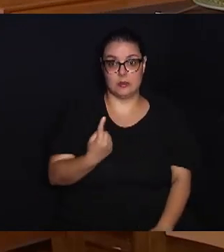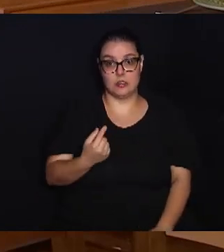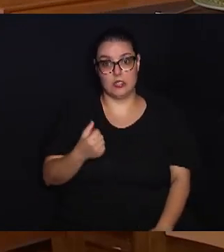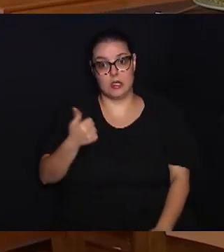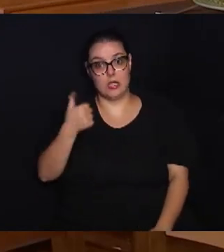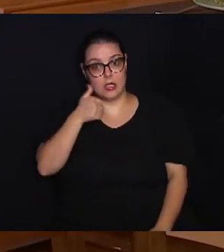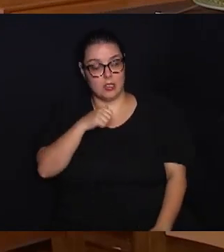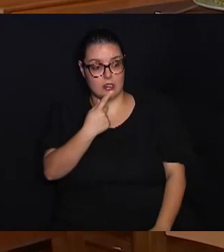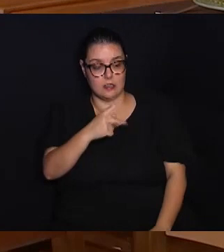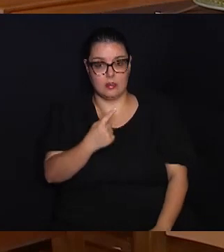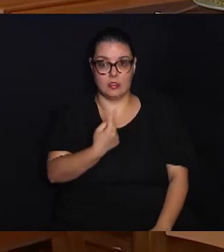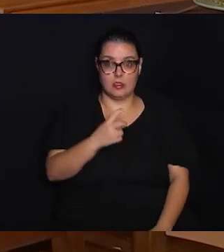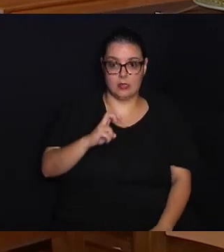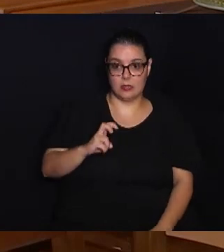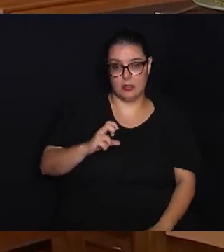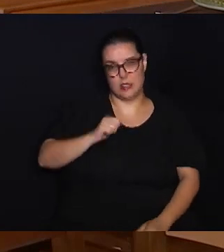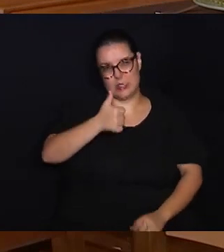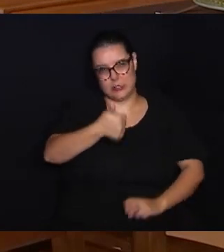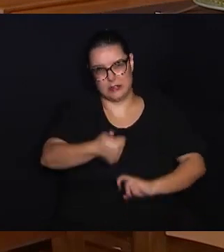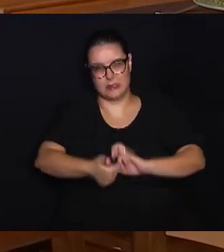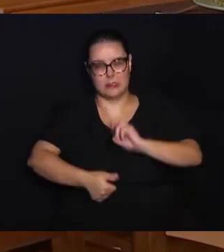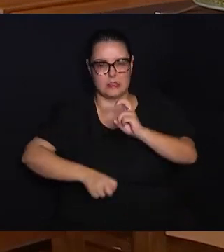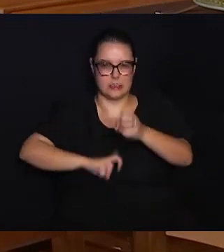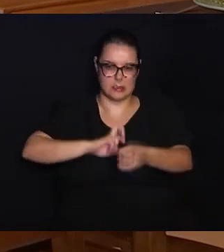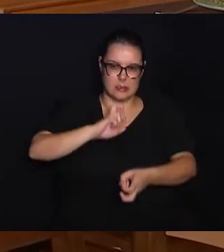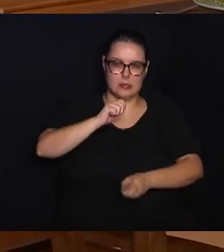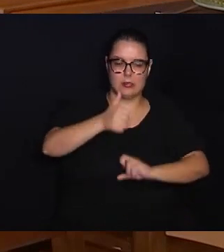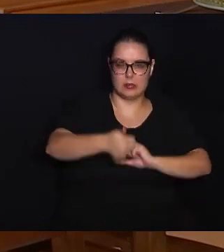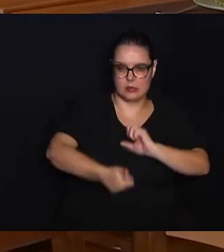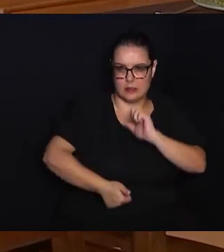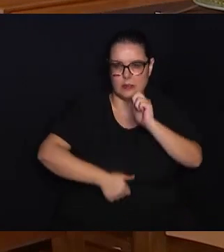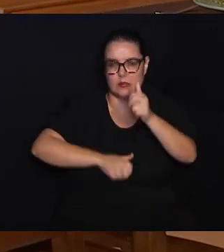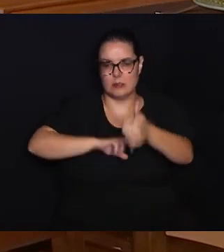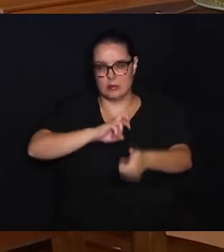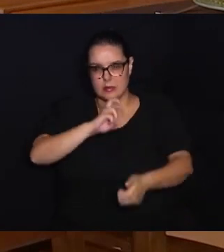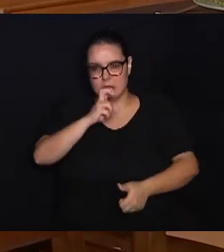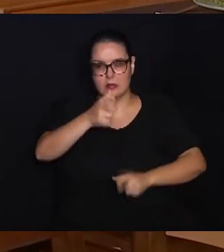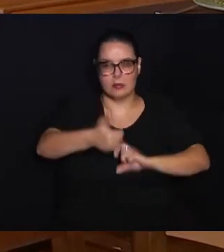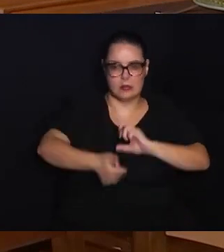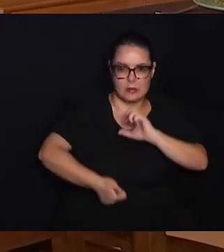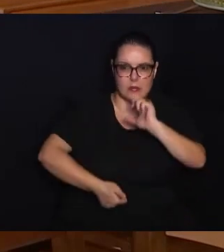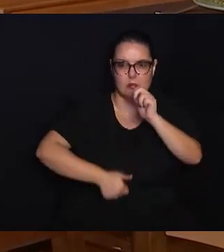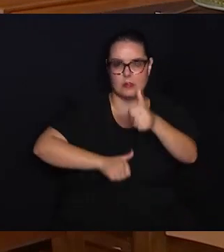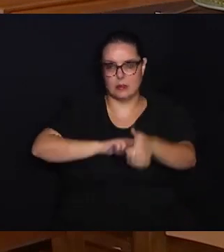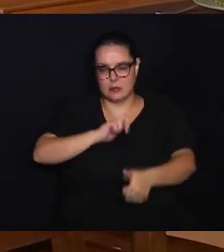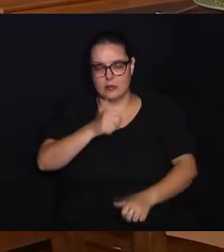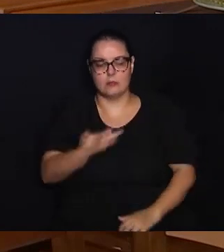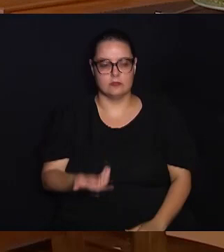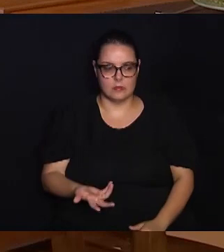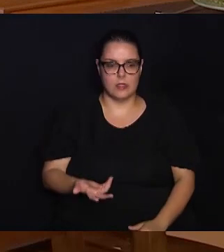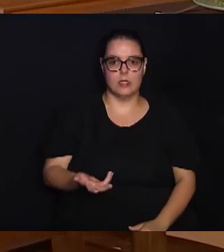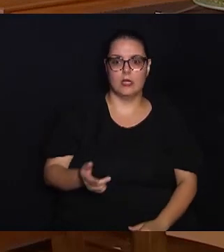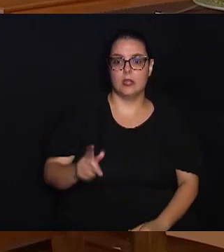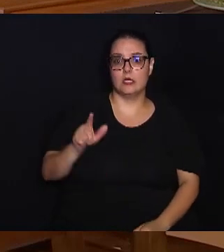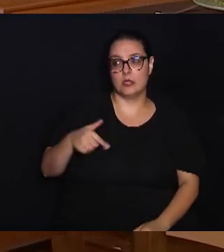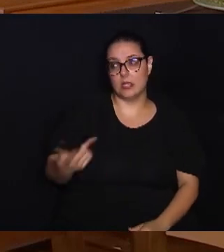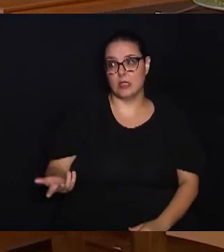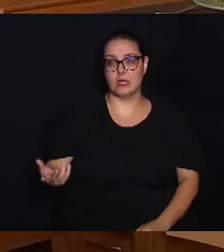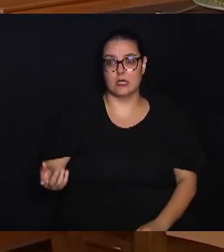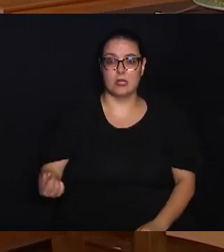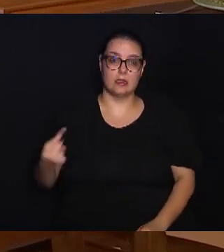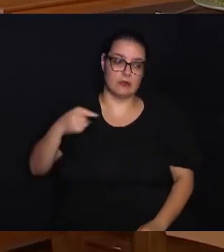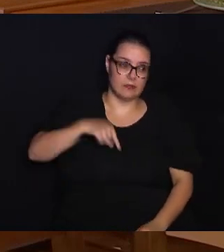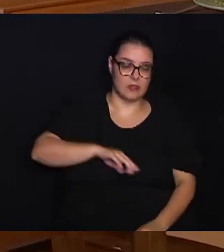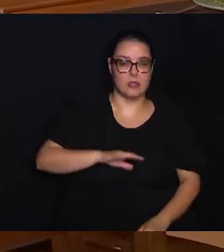vem A cada 15 dias uma vez por mês eu vou para Rio Preto também eh então a gente acabou topando essa ideia